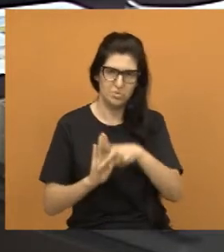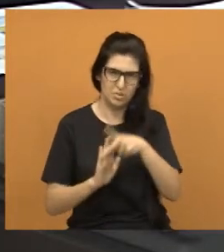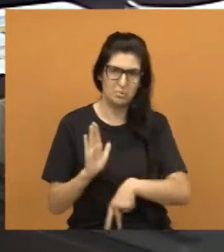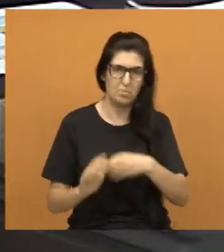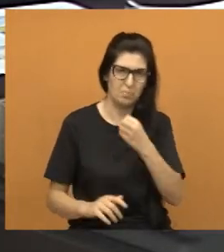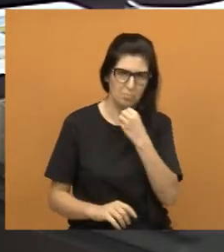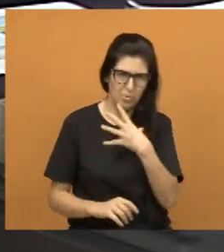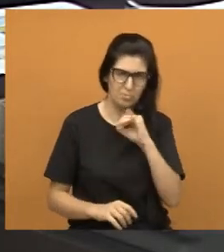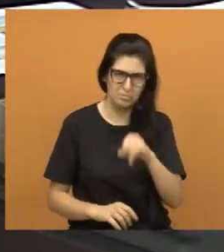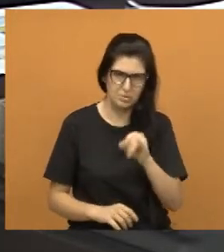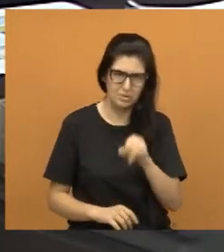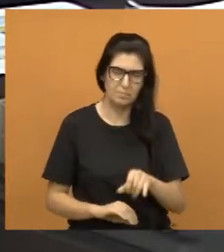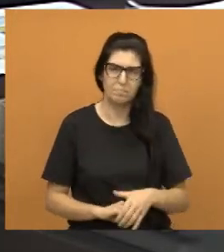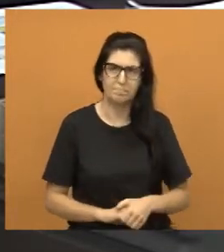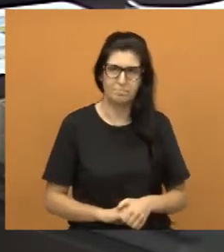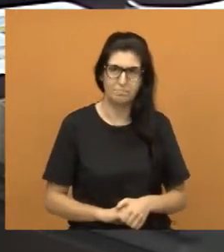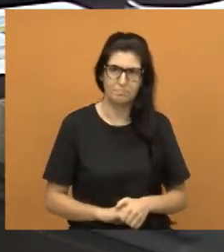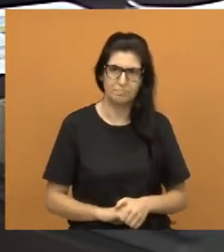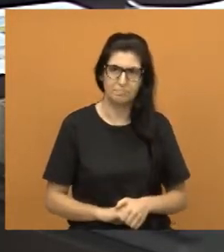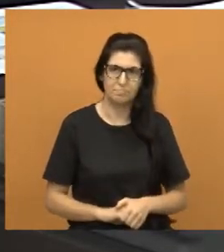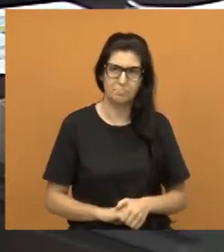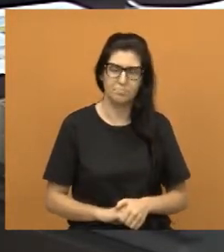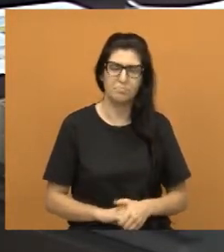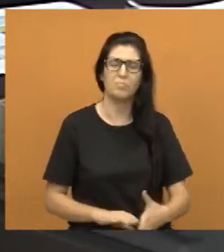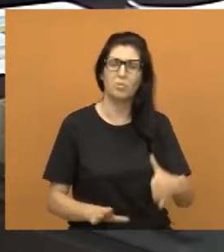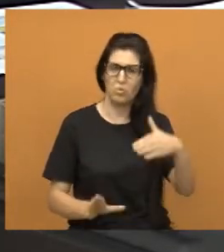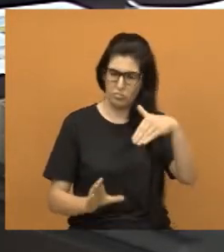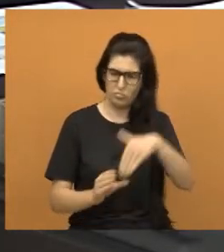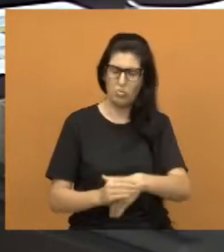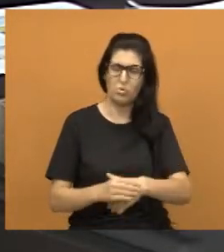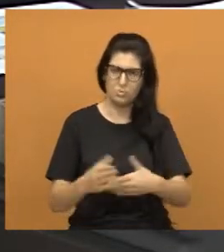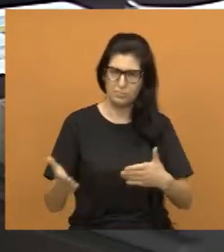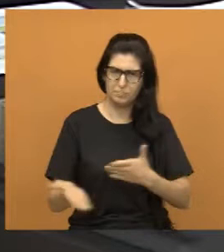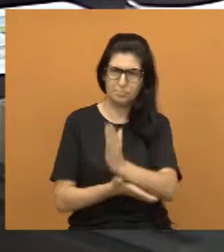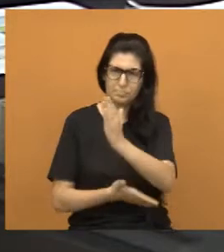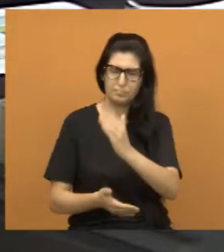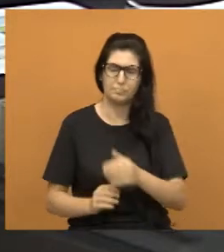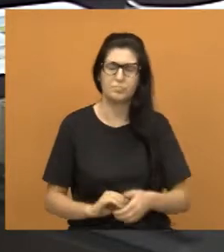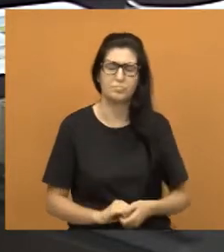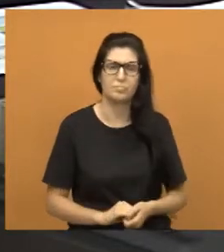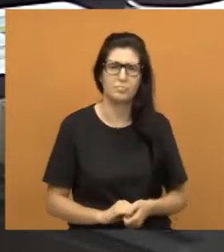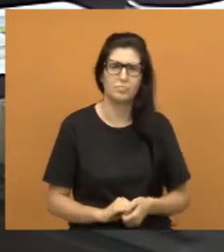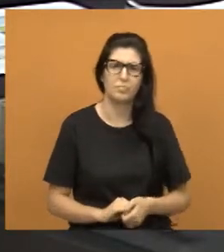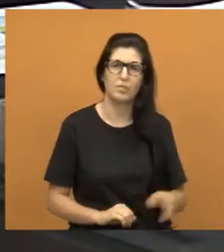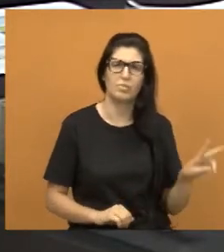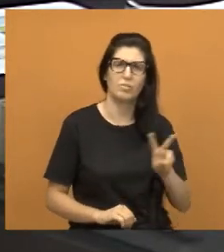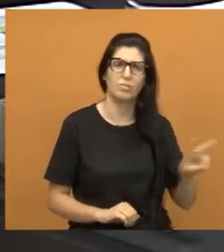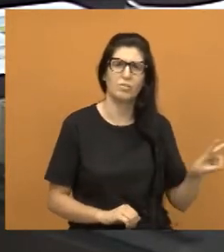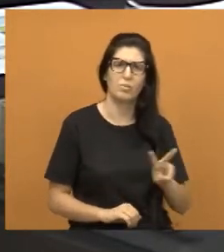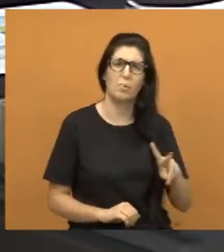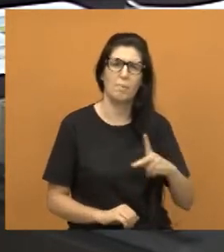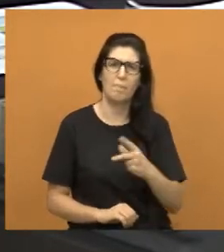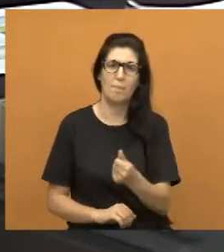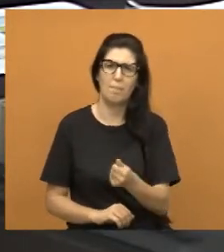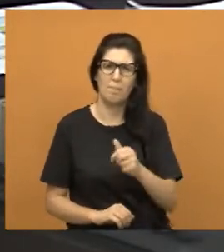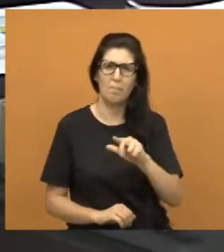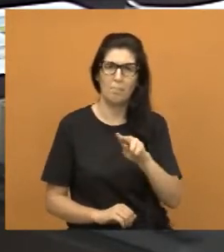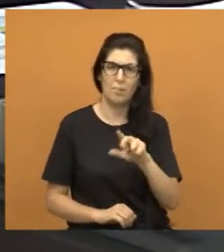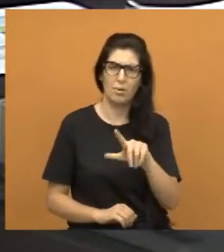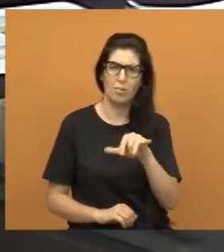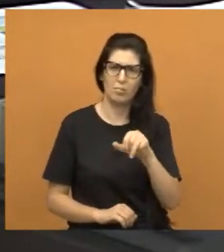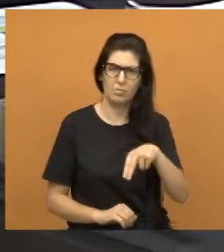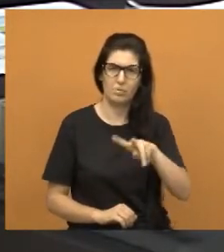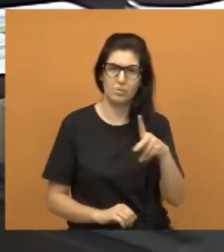bom. Né? Eu já até quero aqui encaminhar o meu voto favorável ao projeto do vereador Paulinho dos condutores. Mas